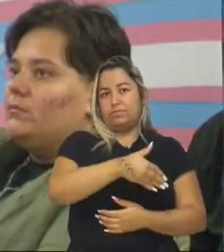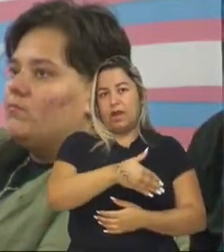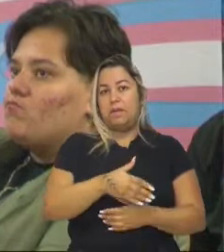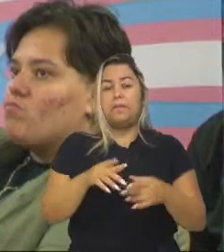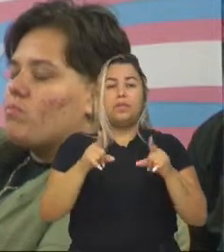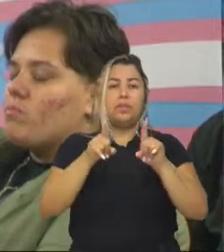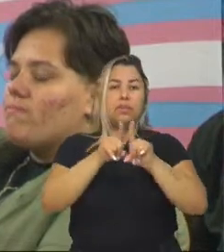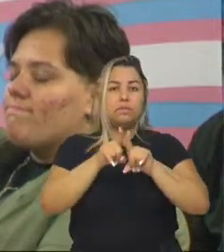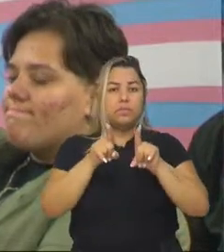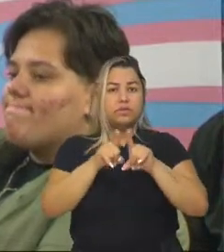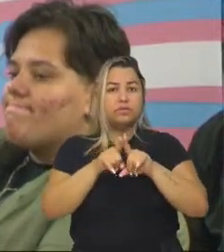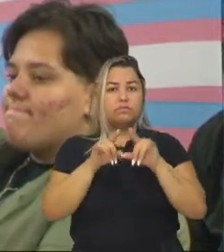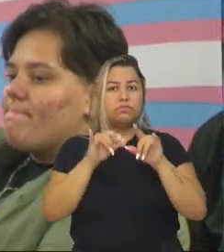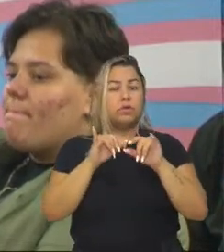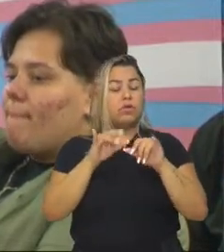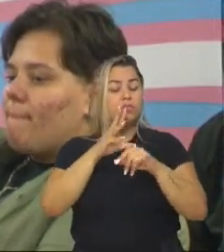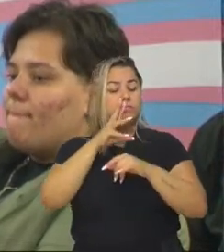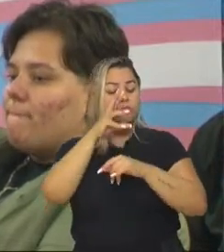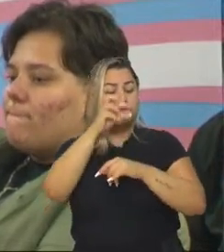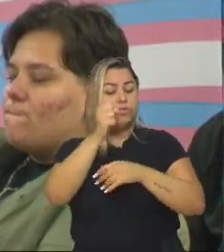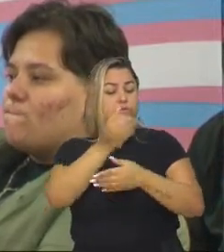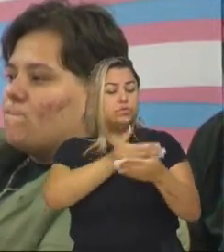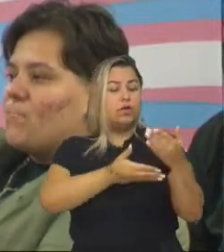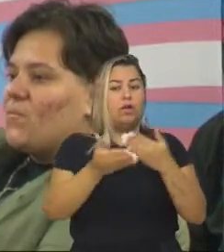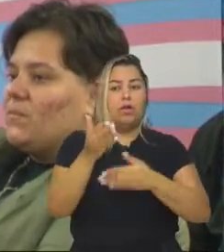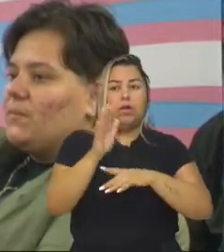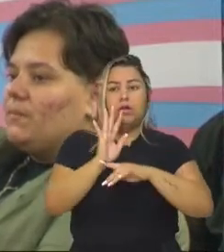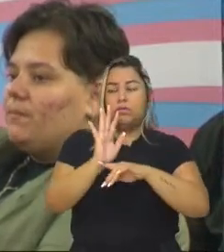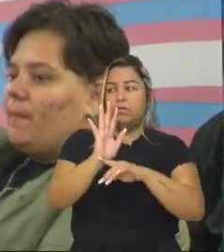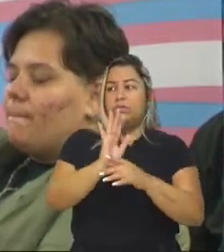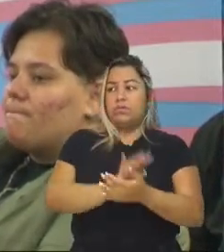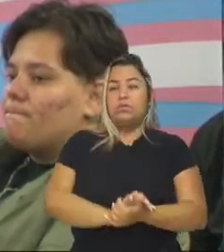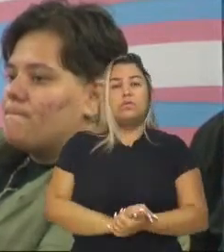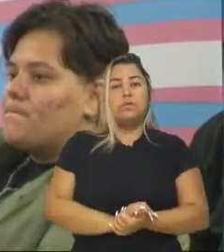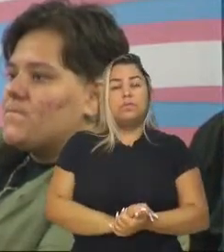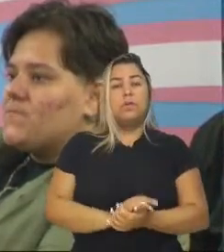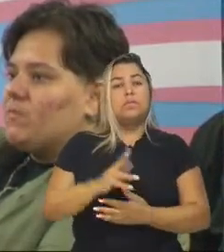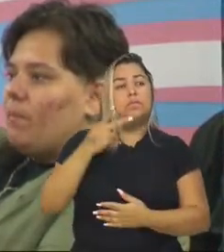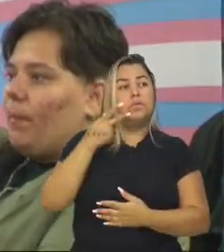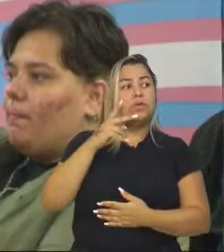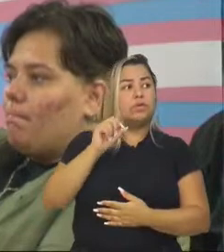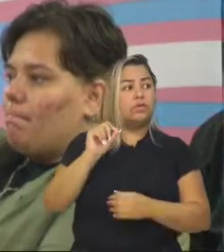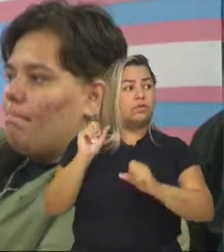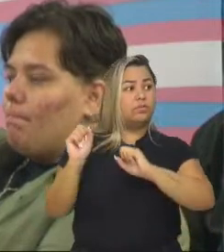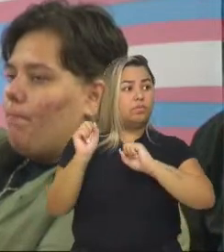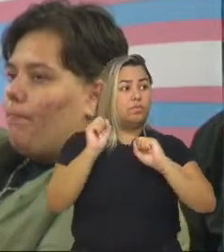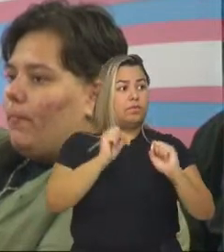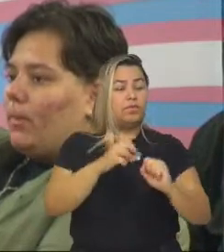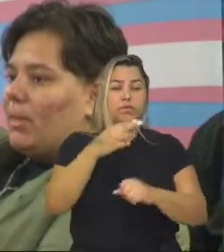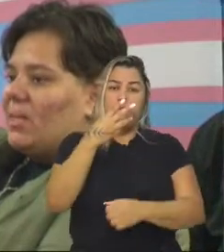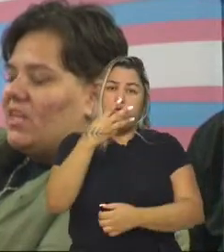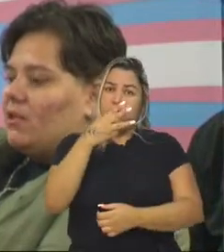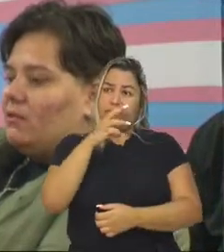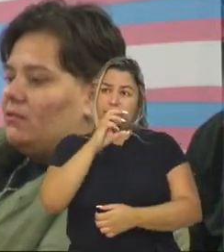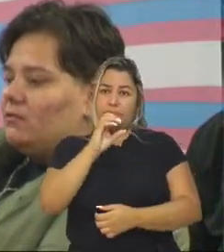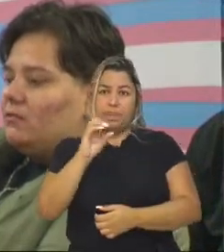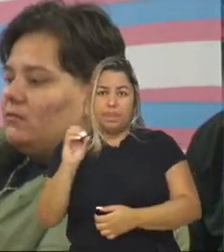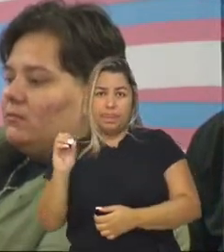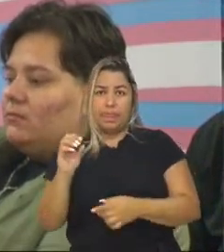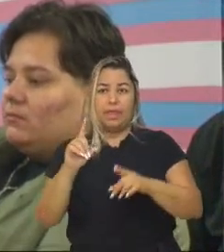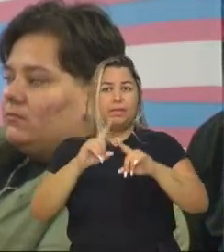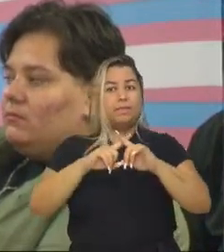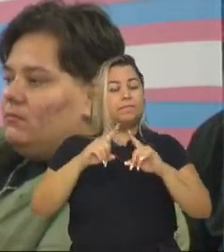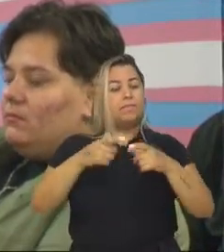dê um pouco dessa força para que a gente possa aguentar 3 anos, para que a gente possa não só ficar nesses 3 anos, mas conquistar